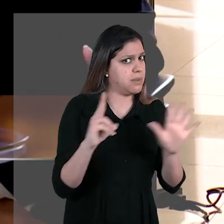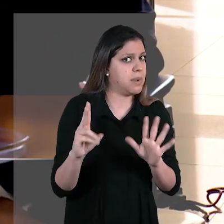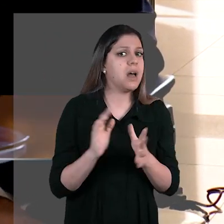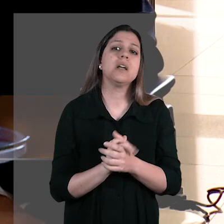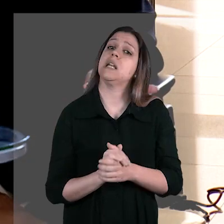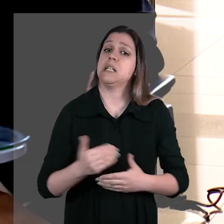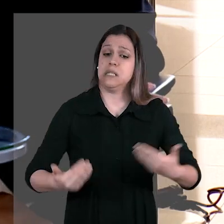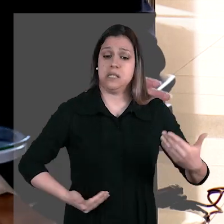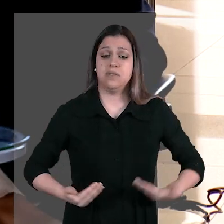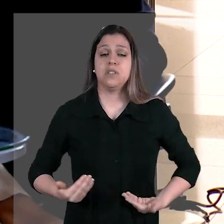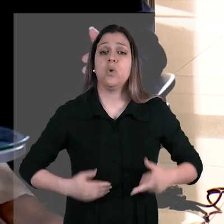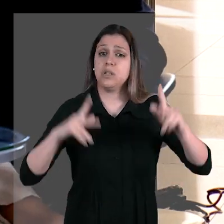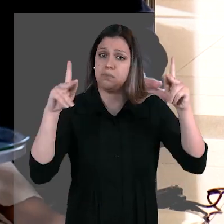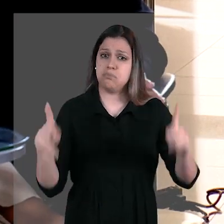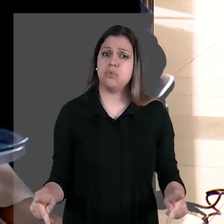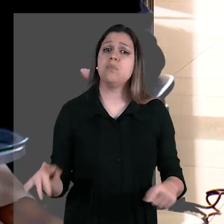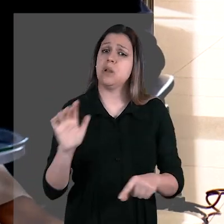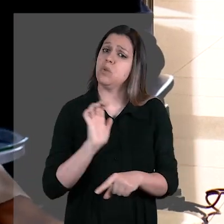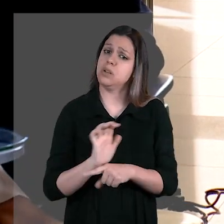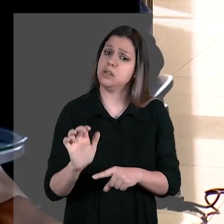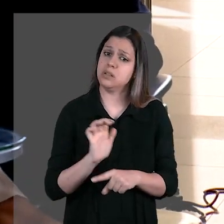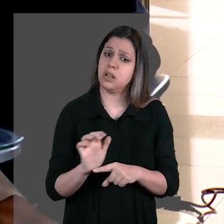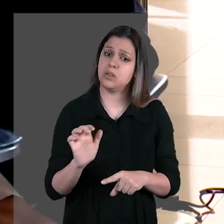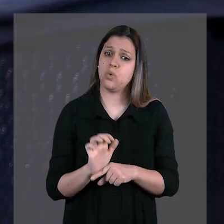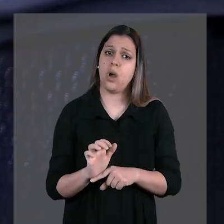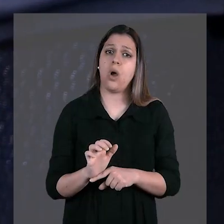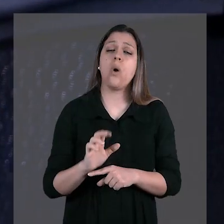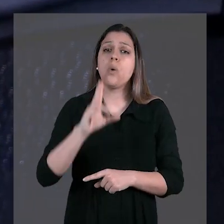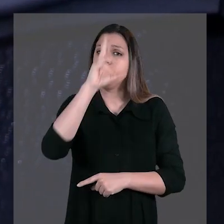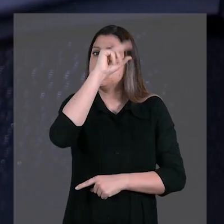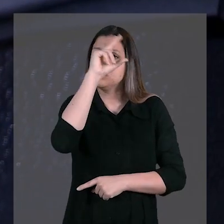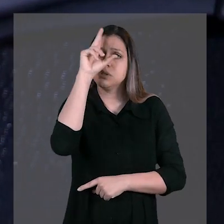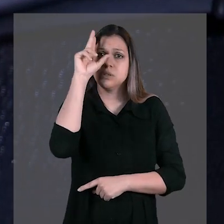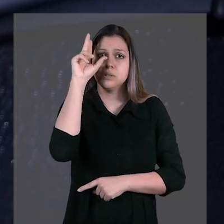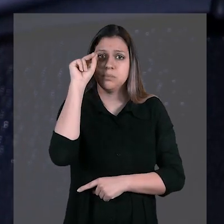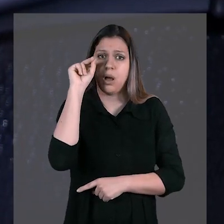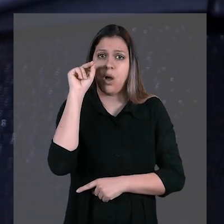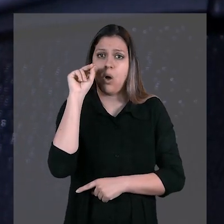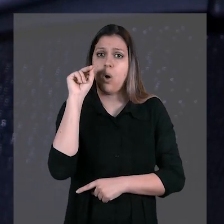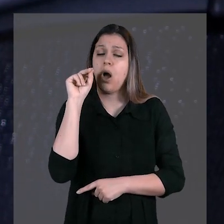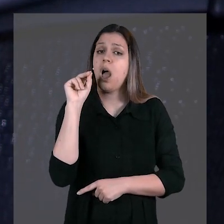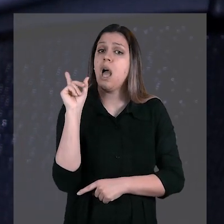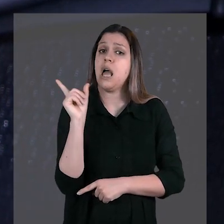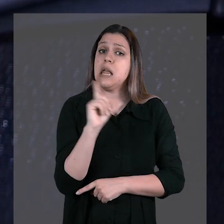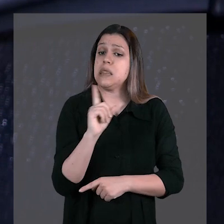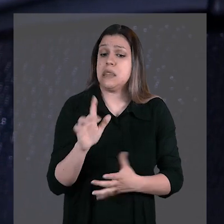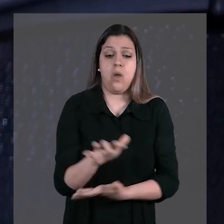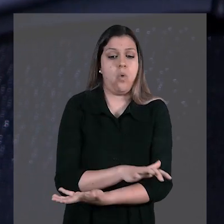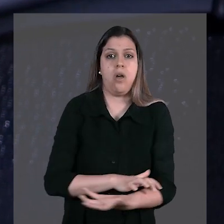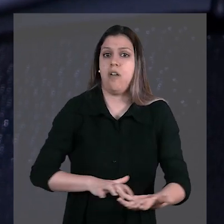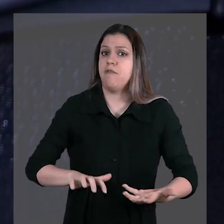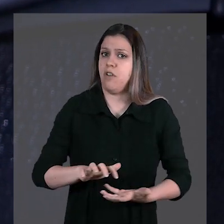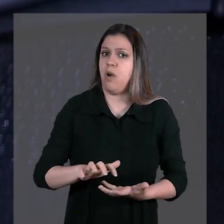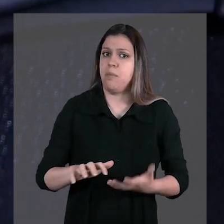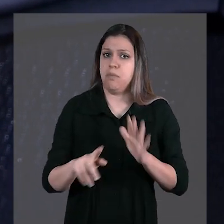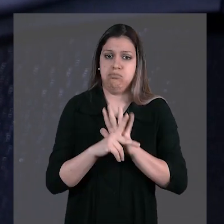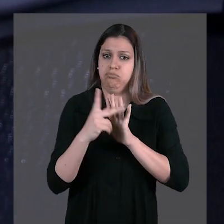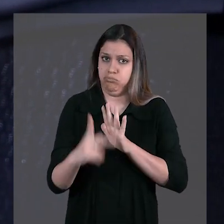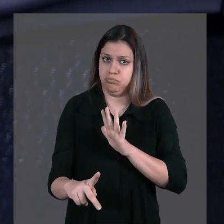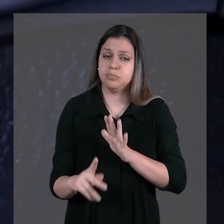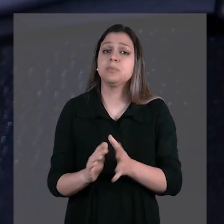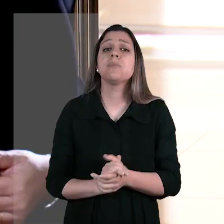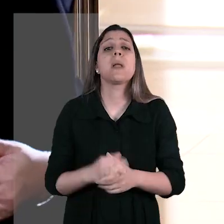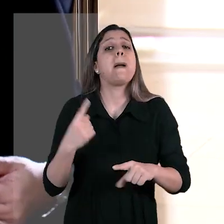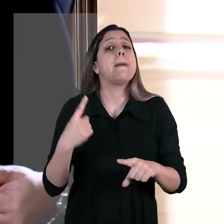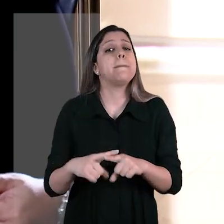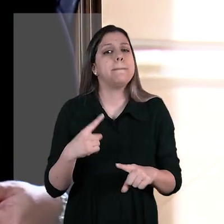os servidores públicos estaduais e municipais não entraram na reforma do regime próprio. Por que